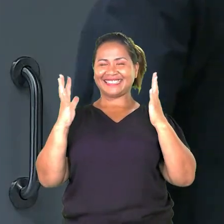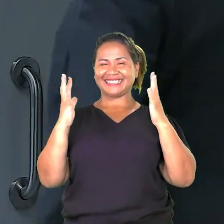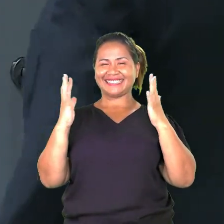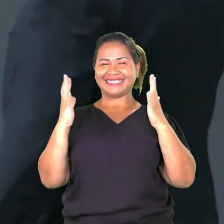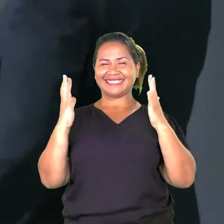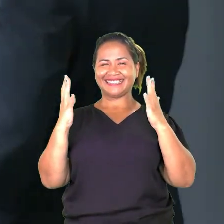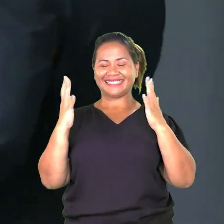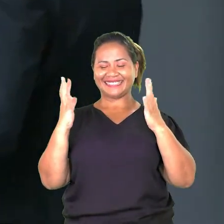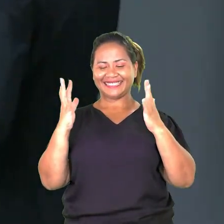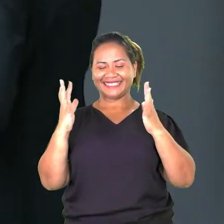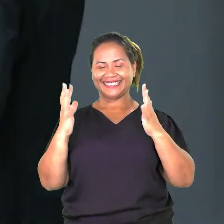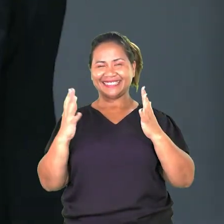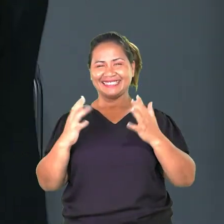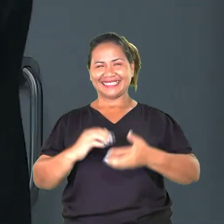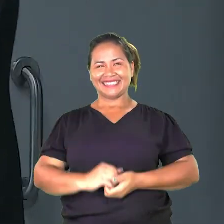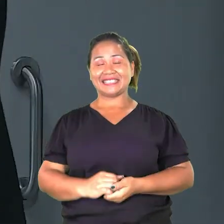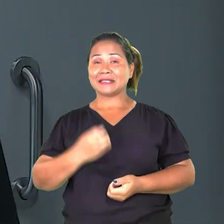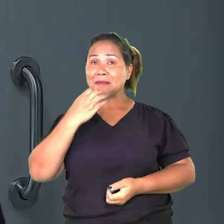Piratininga.